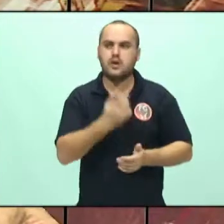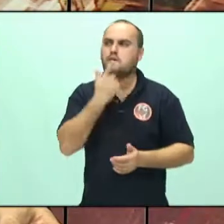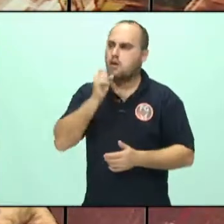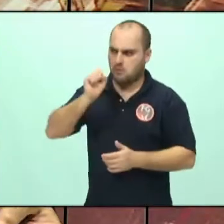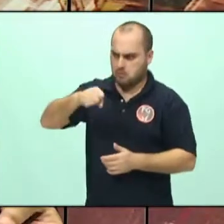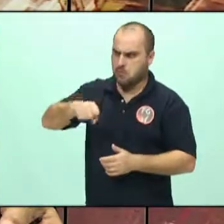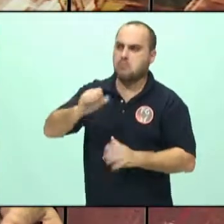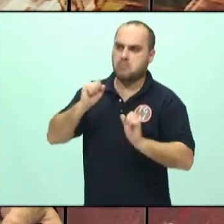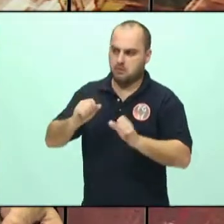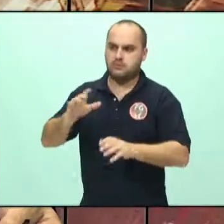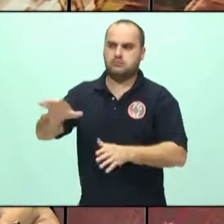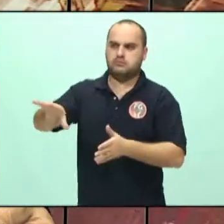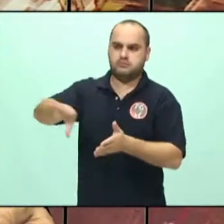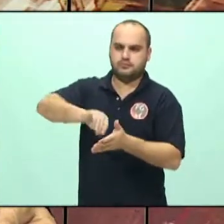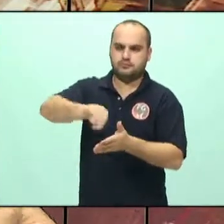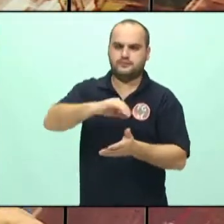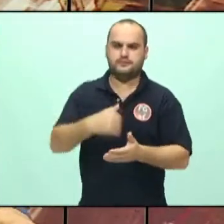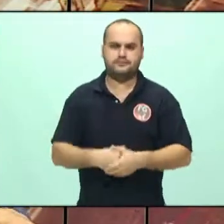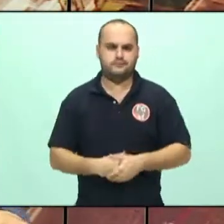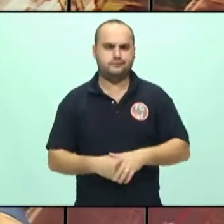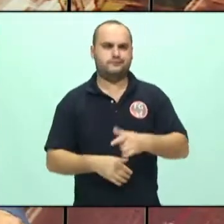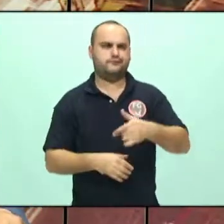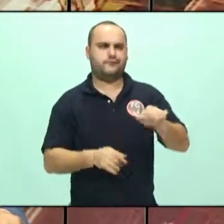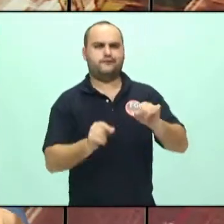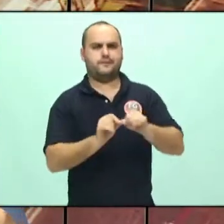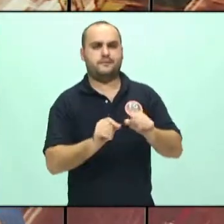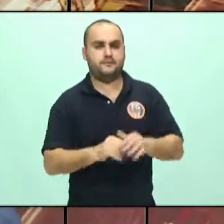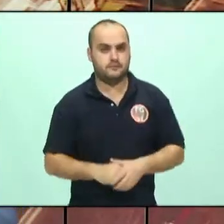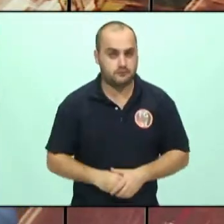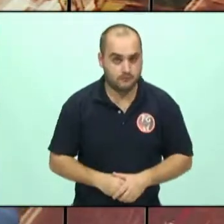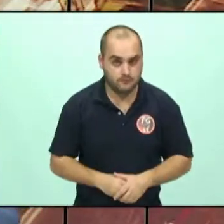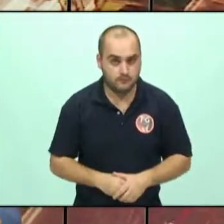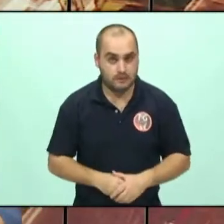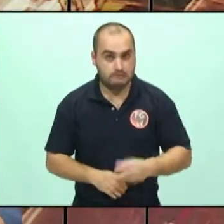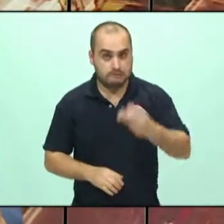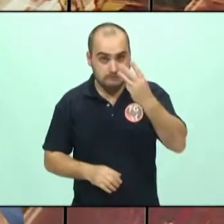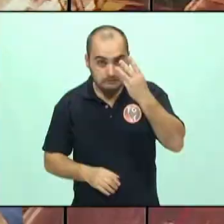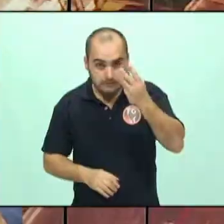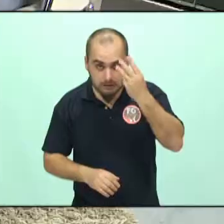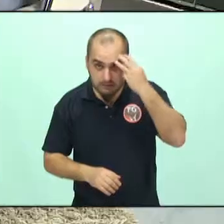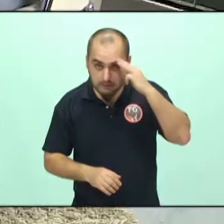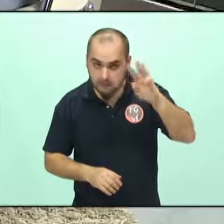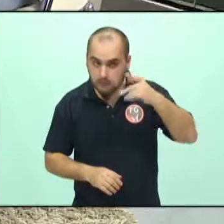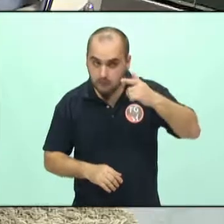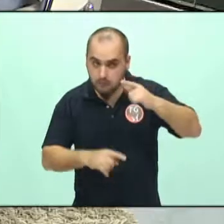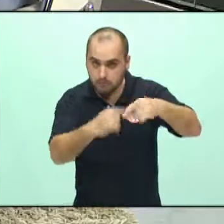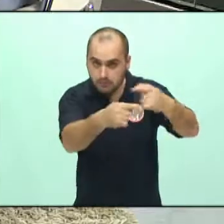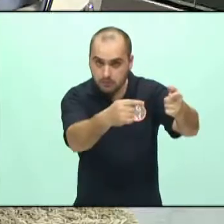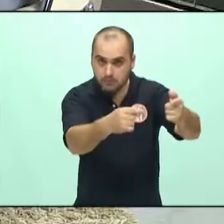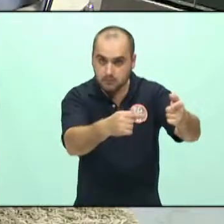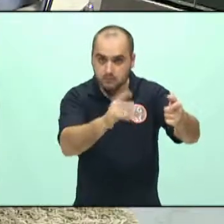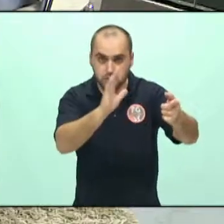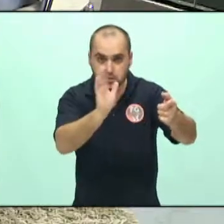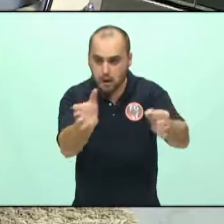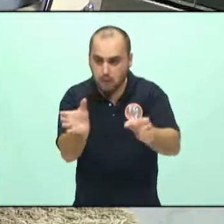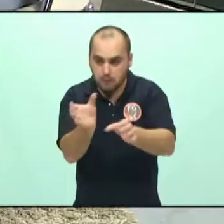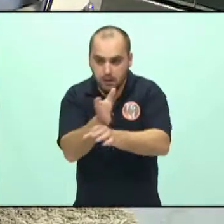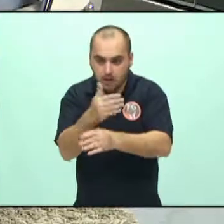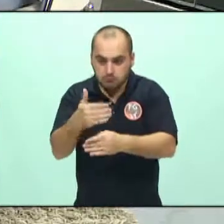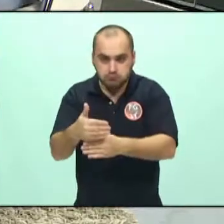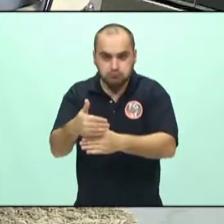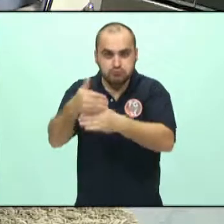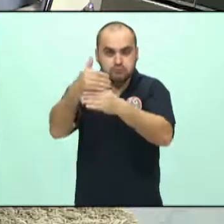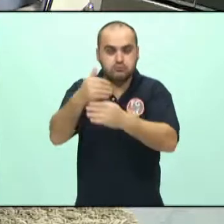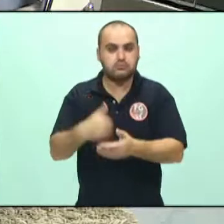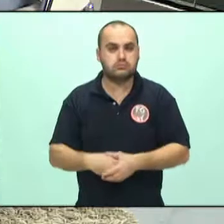O cara vai fazer horta, o quê? Tal. Rapaz, 3 dias depois estava a muretinha completa e tal, e já